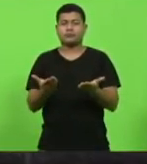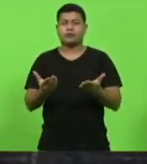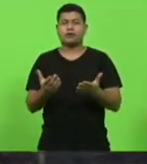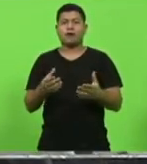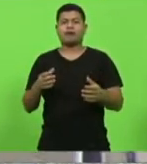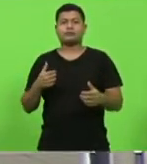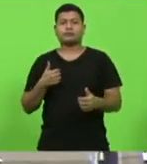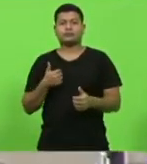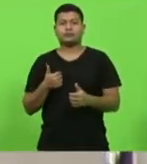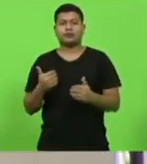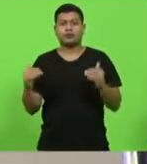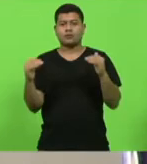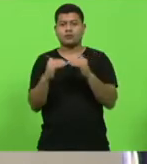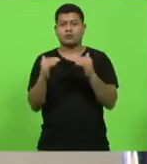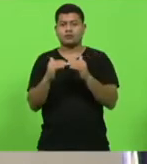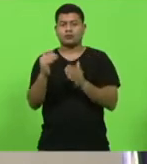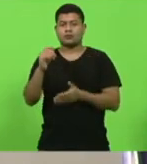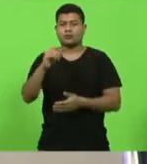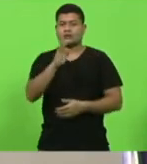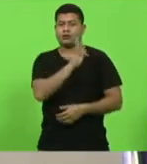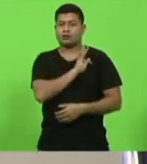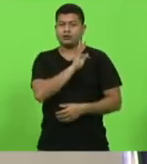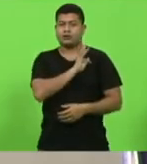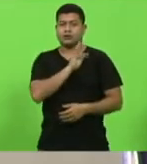técnica para assinatura do termo